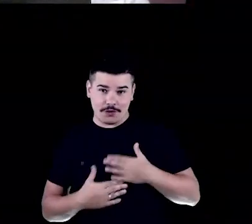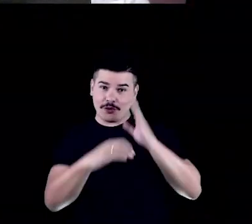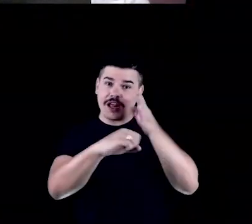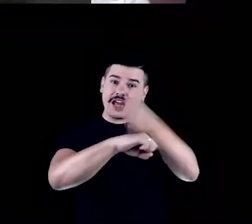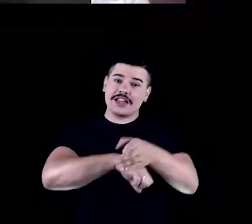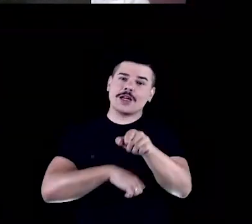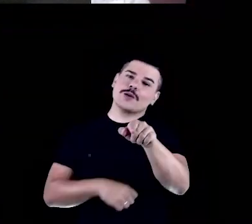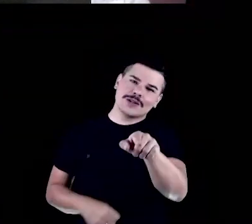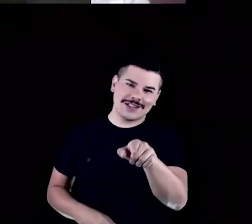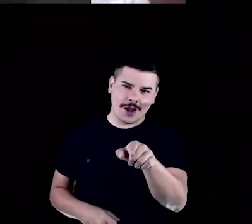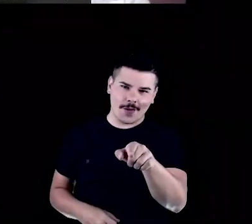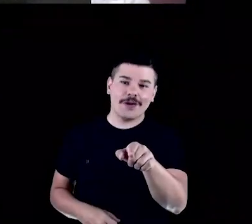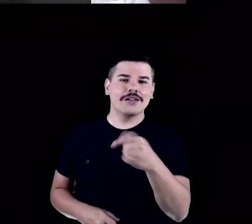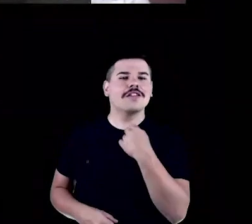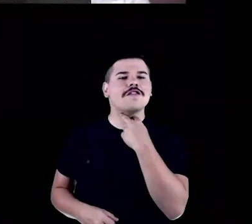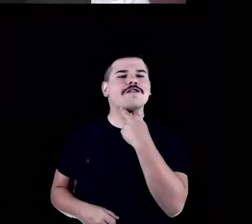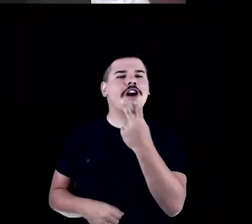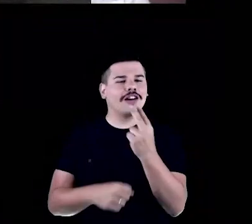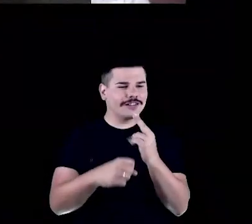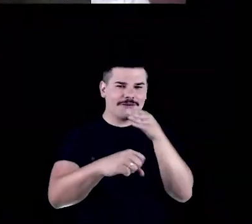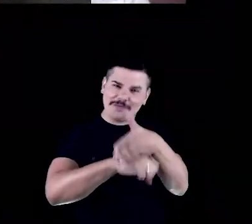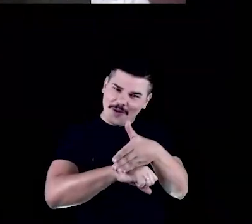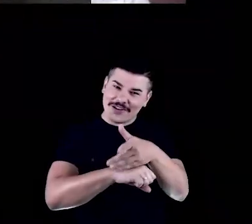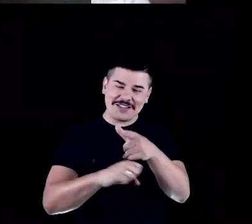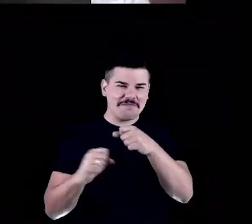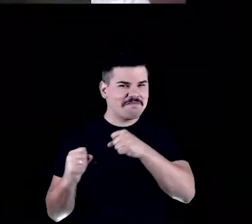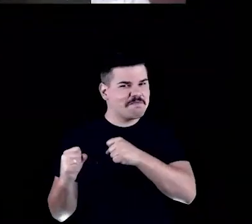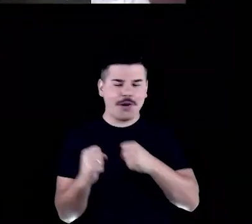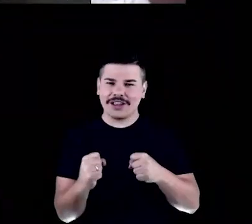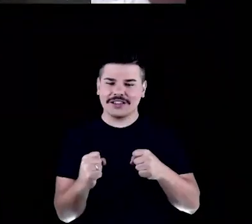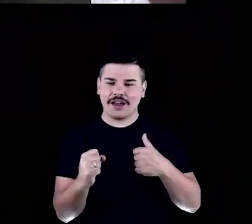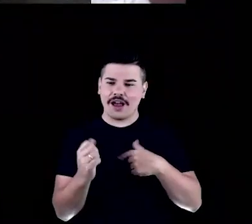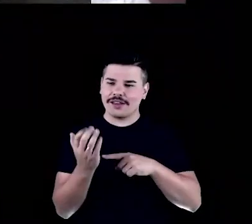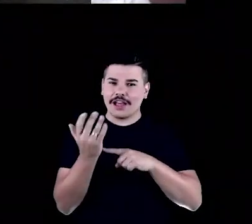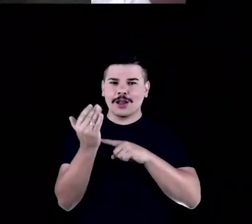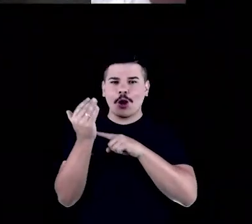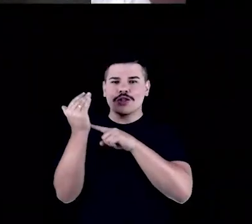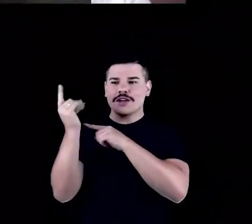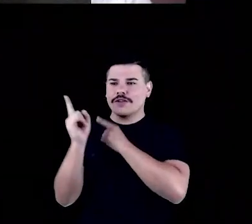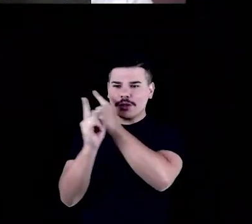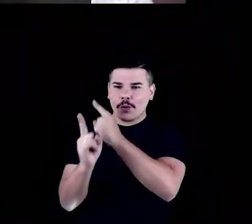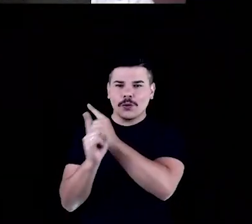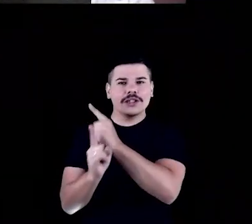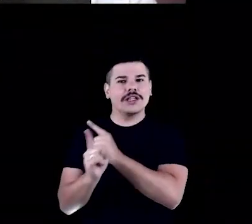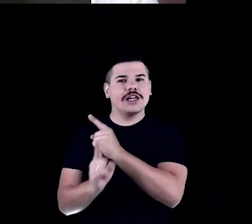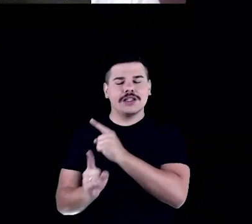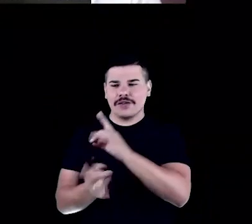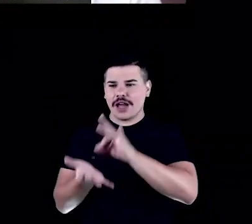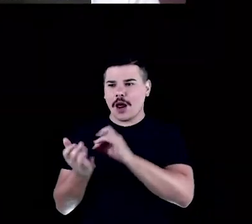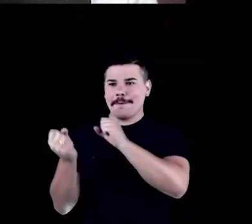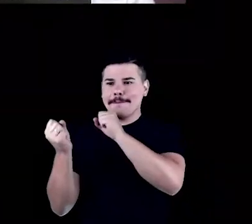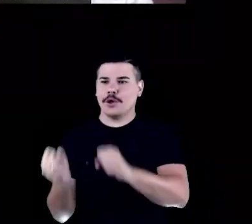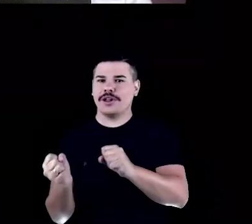meu corpo entrando dentro do seu. É, e aí, com a potencialização da tecnologia e tudo mais, eu fui reencontrando de novo esse